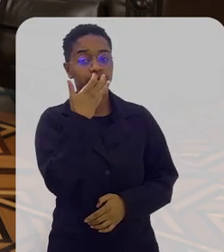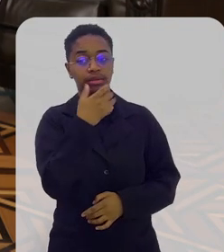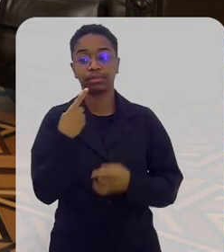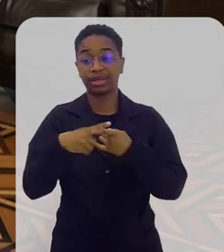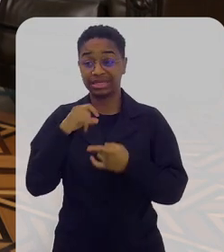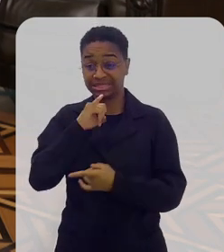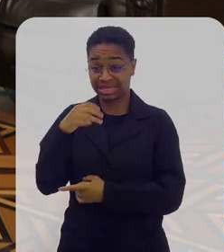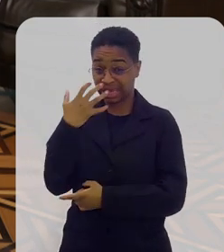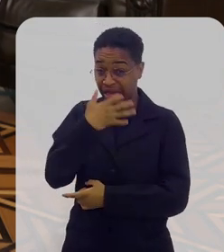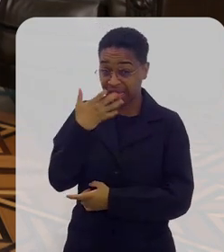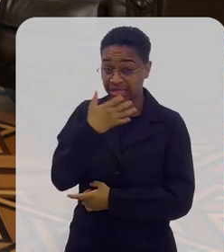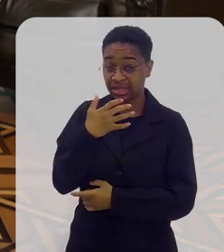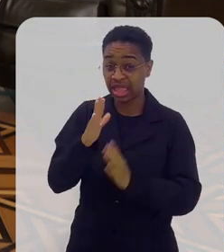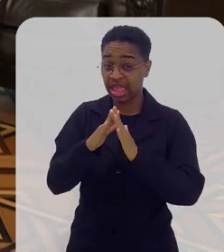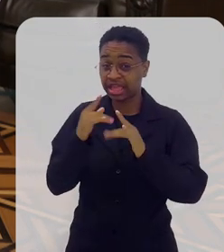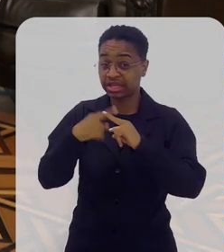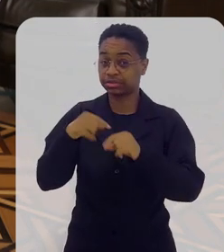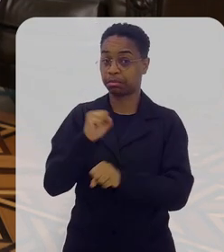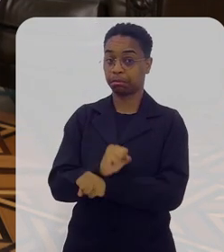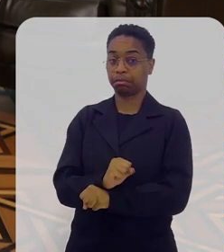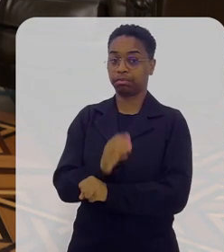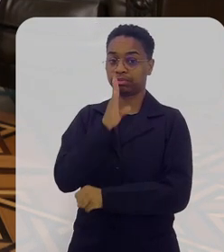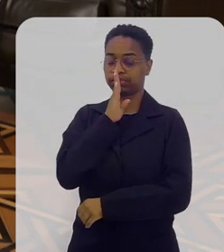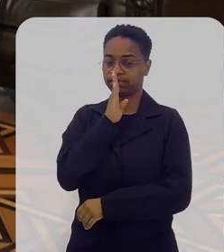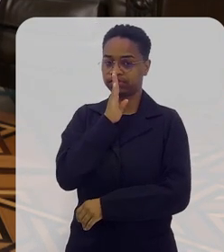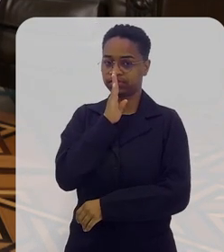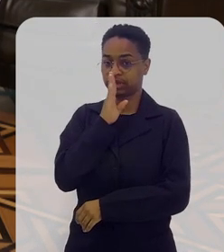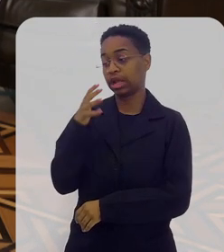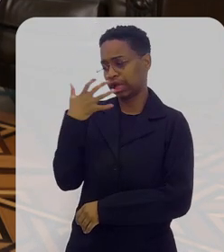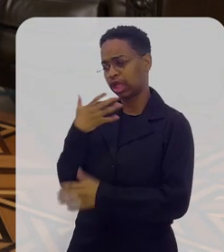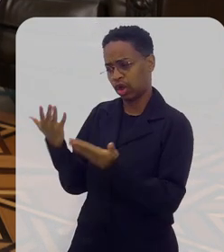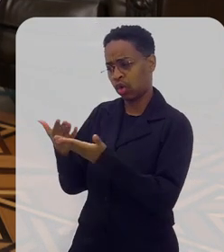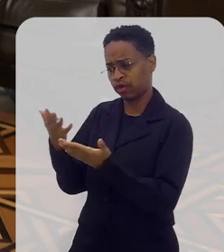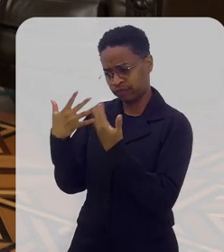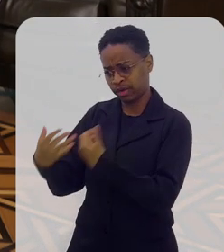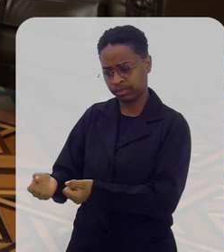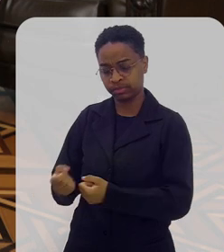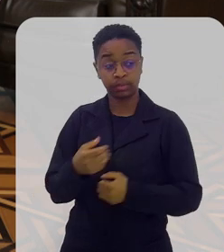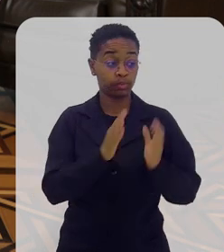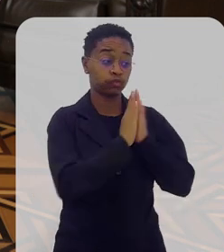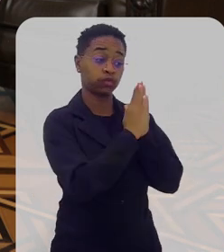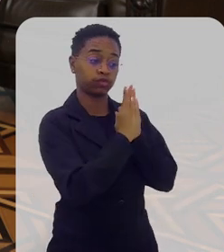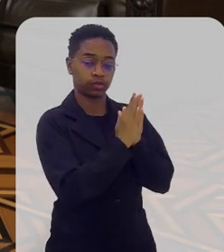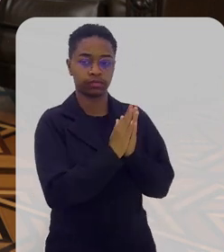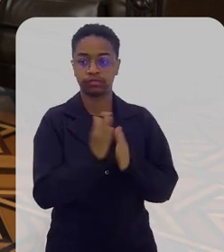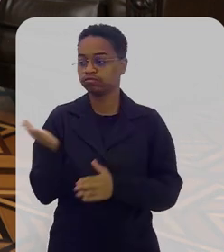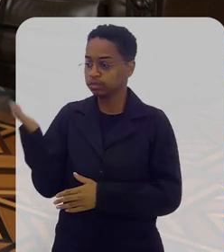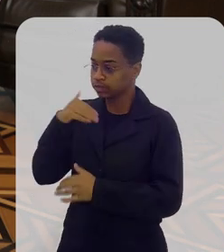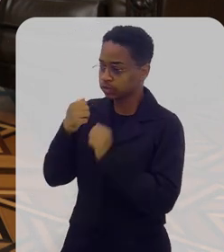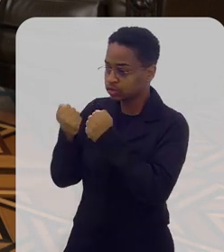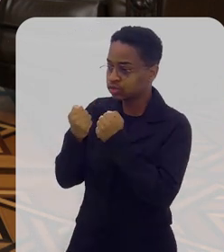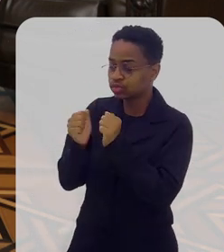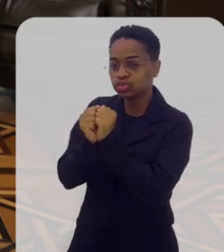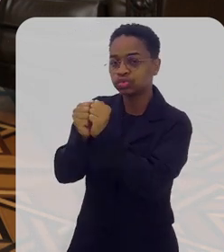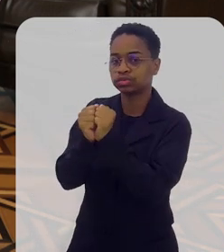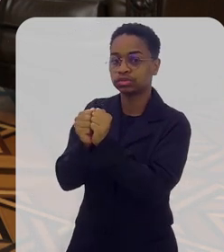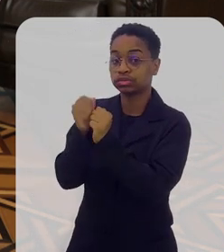canto, a igreja para. Vamos fazer cantar agora, gente. É mesmo? É desse jeito. Por favor. Faz só comigo.